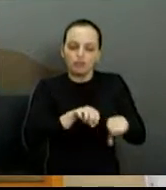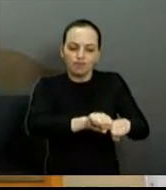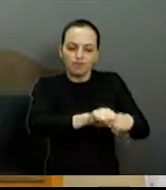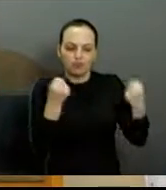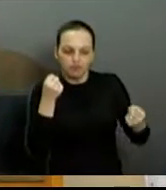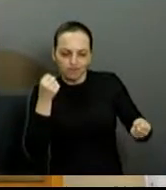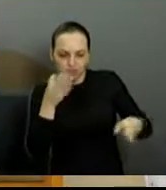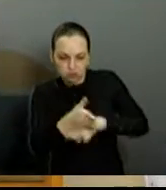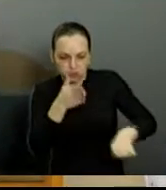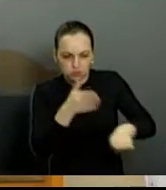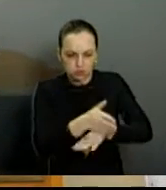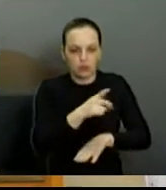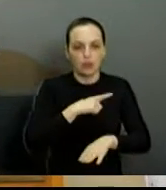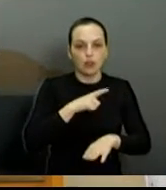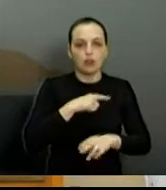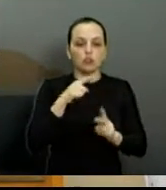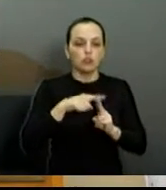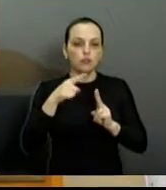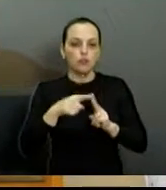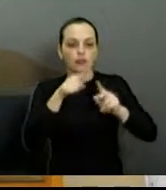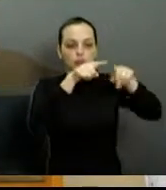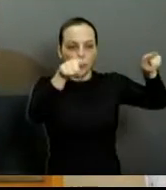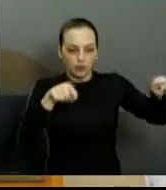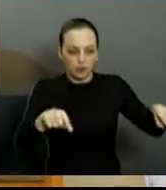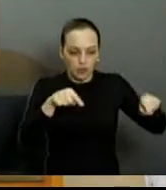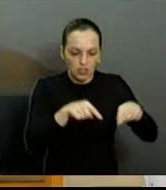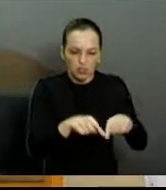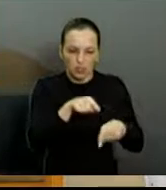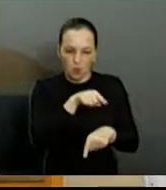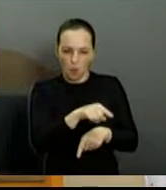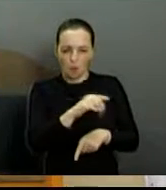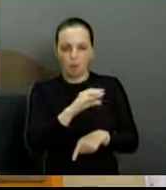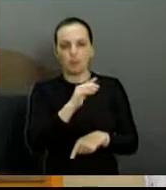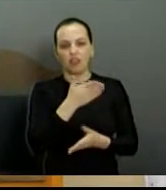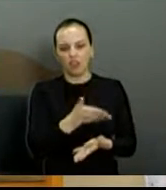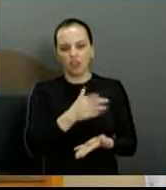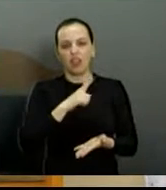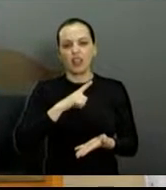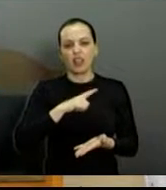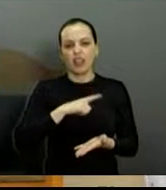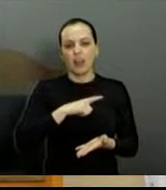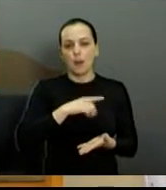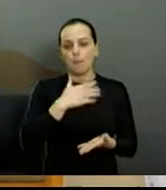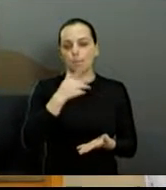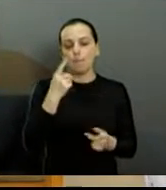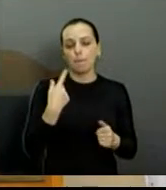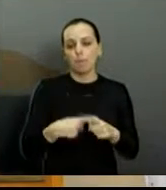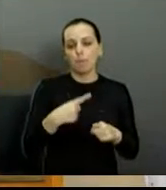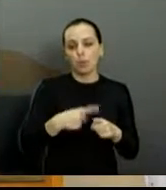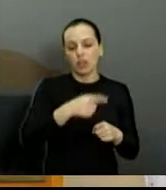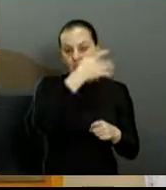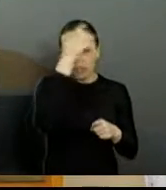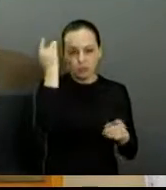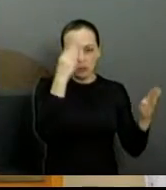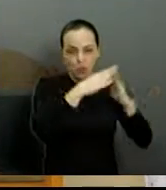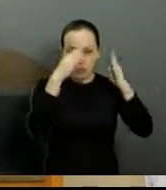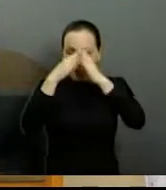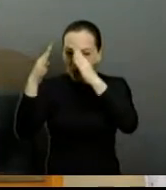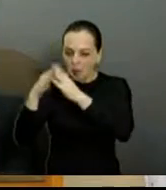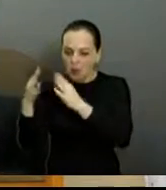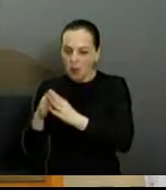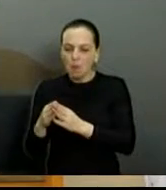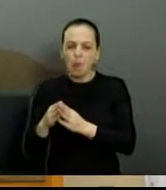ela tem dois container e lá eles fazem o que ela tem amigos ali vizinhos que não aguenta mais quer vender a casa gente imagina